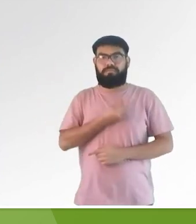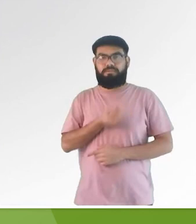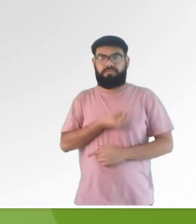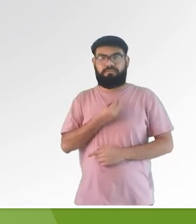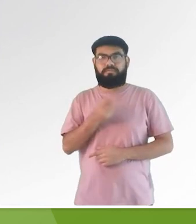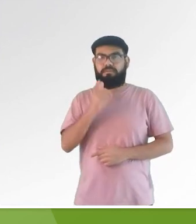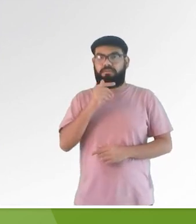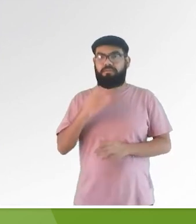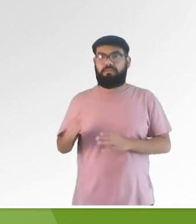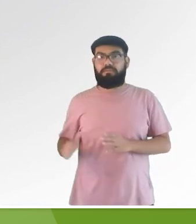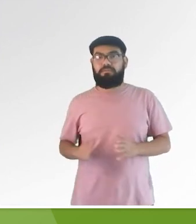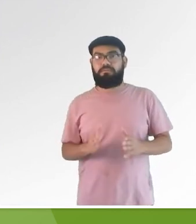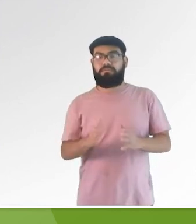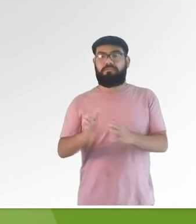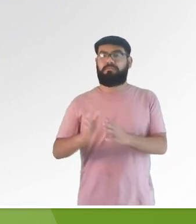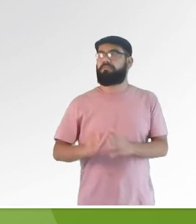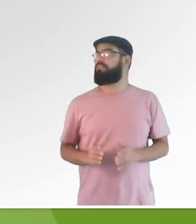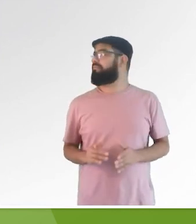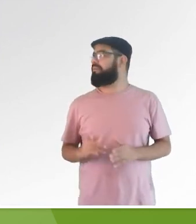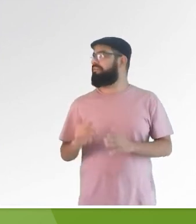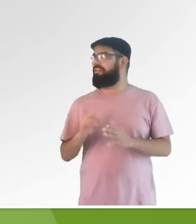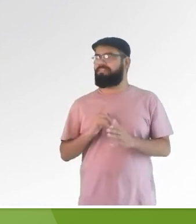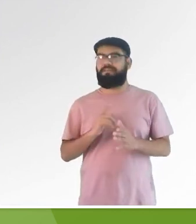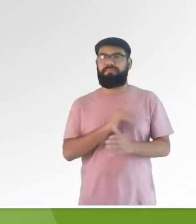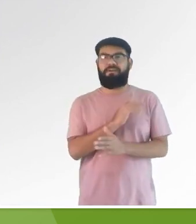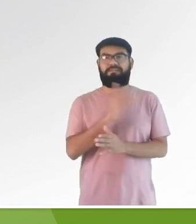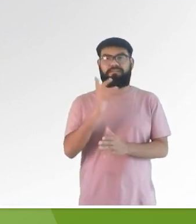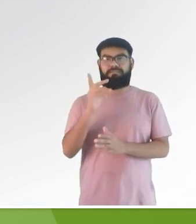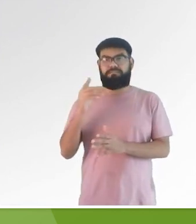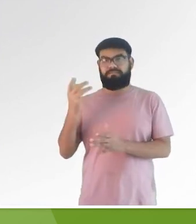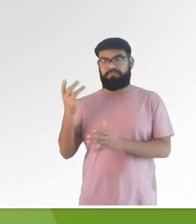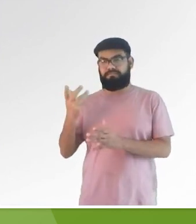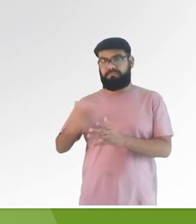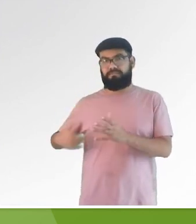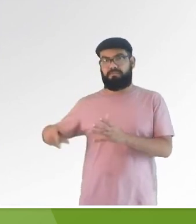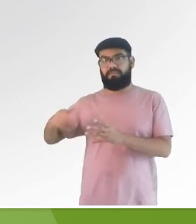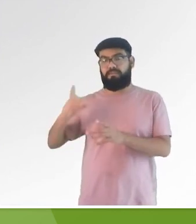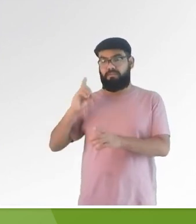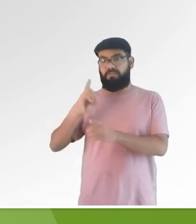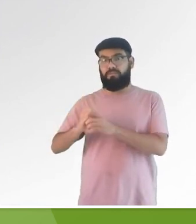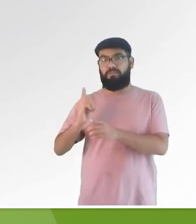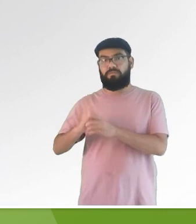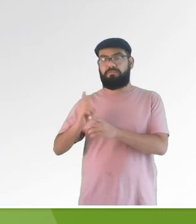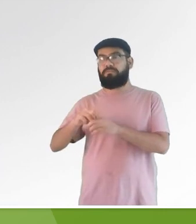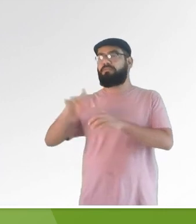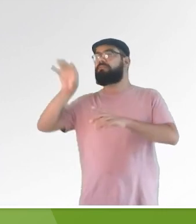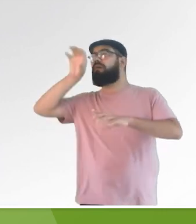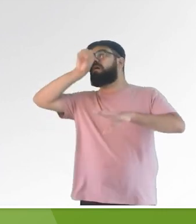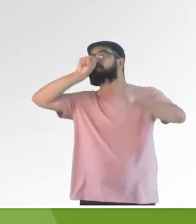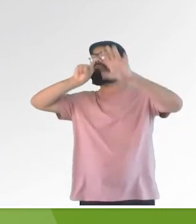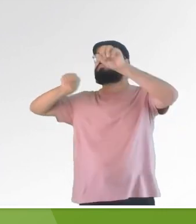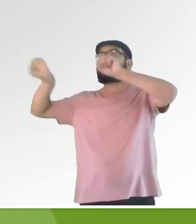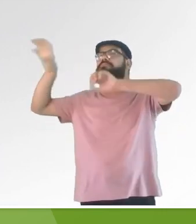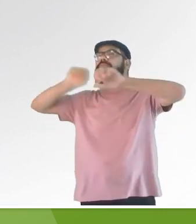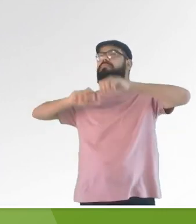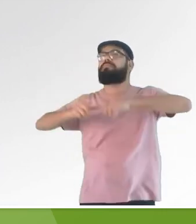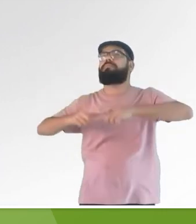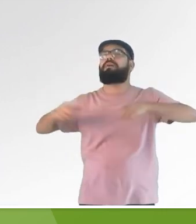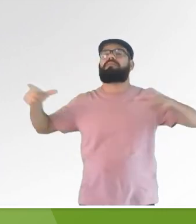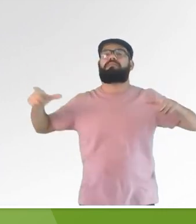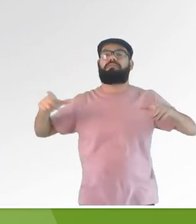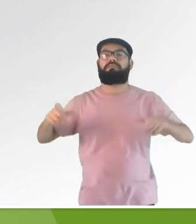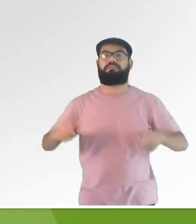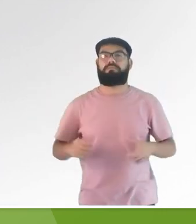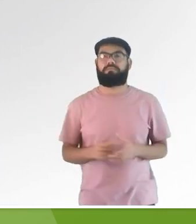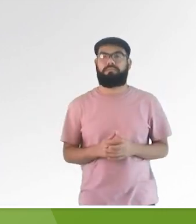de partículas de água dissolvidas que a gente encontra no ar, não é muito maior. Quando chega à noite,